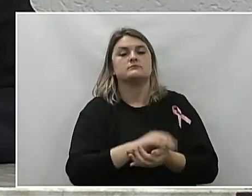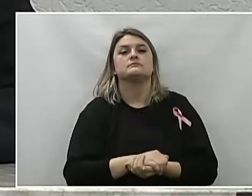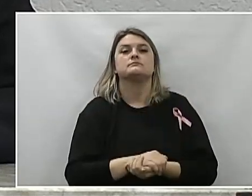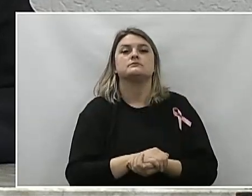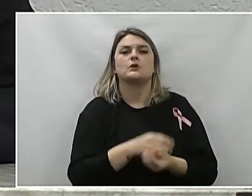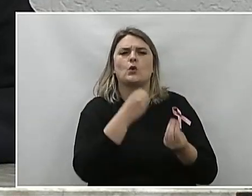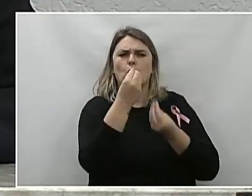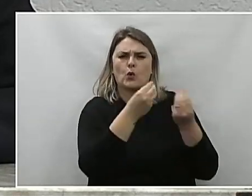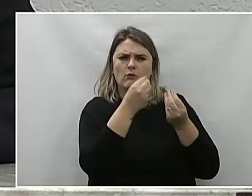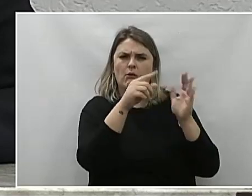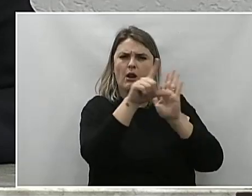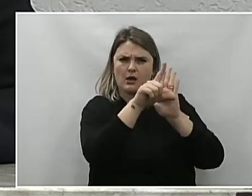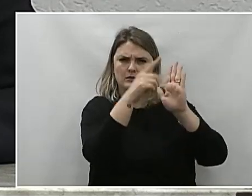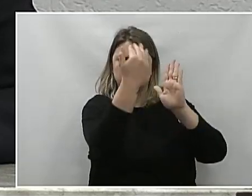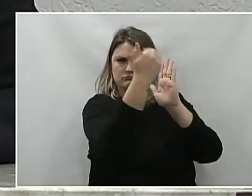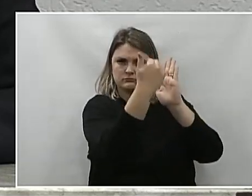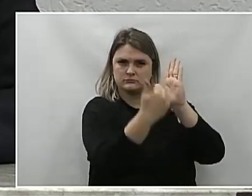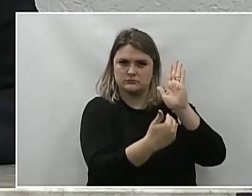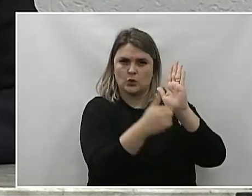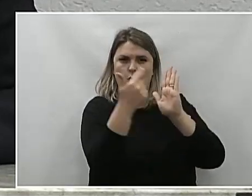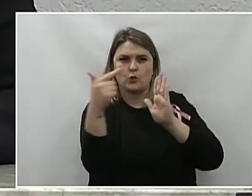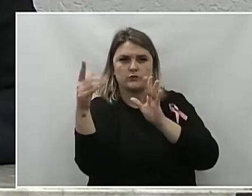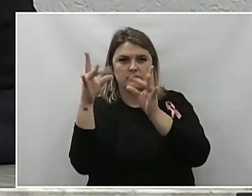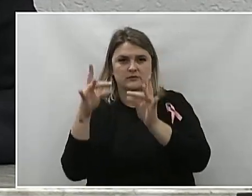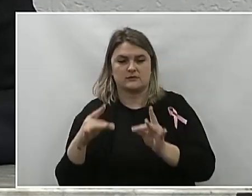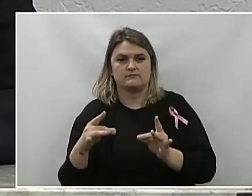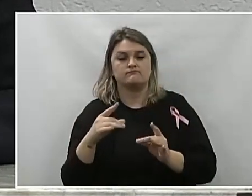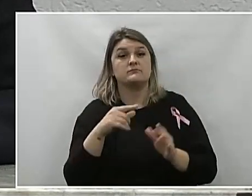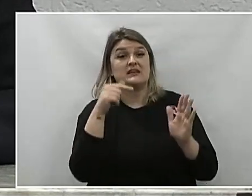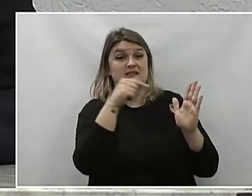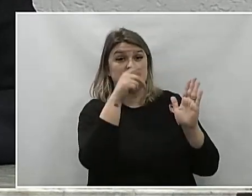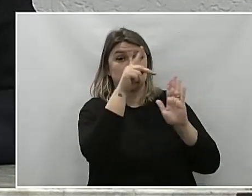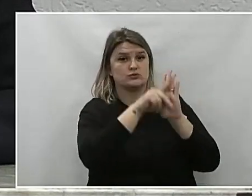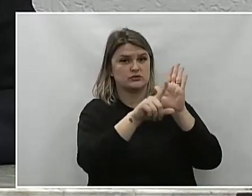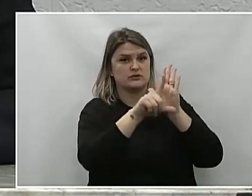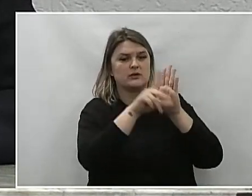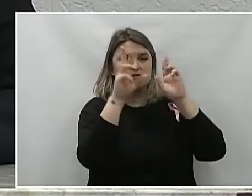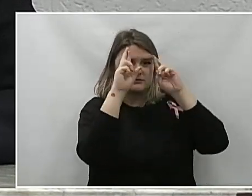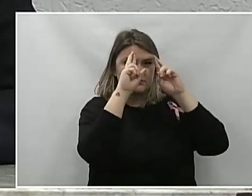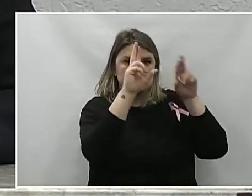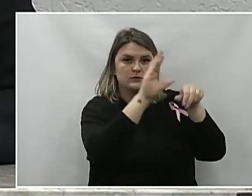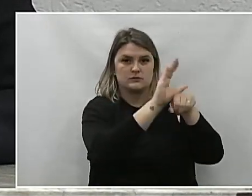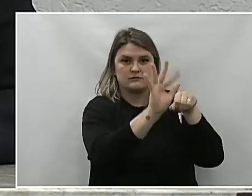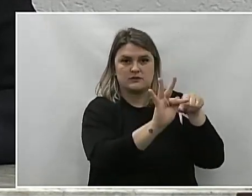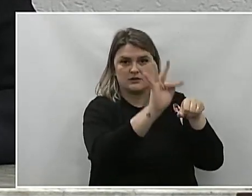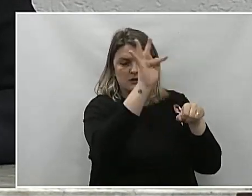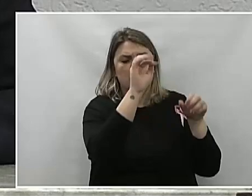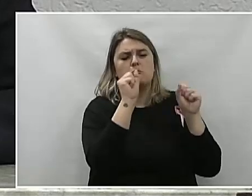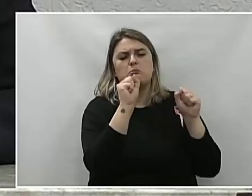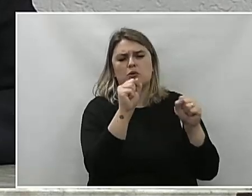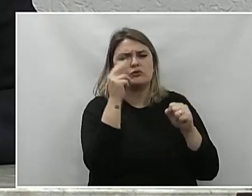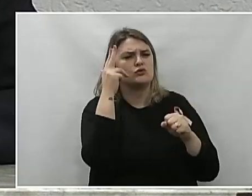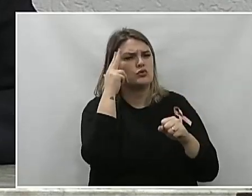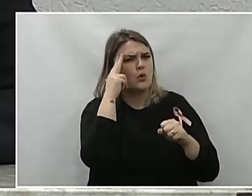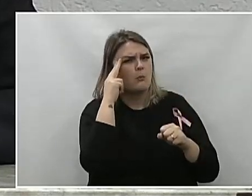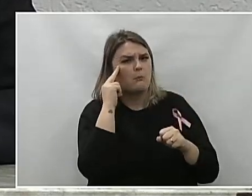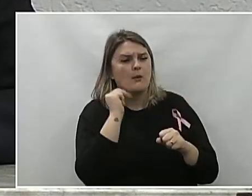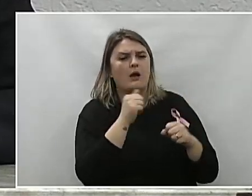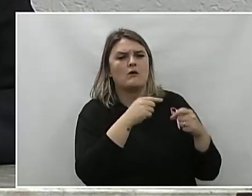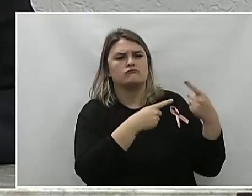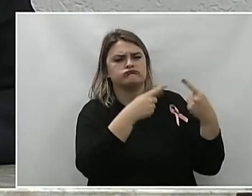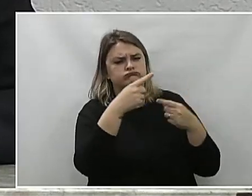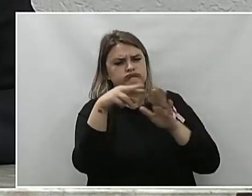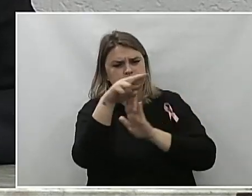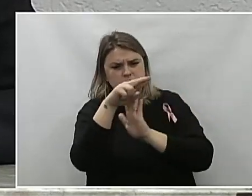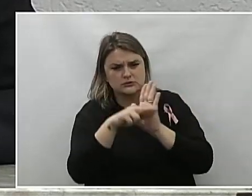que menciona e da outras providências fundamentação o projeto dele é legal e é constitucional devendo mesmo seguir os